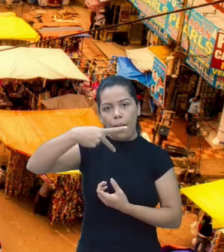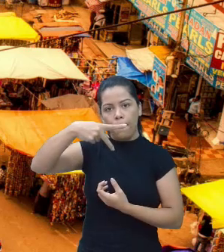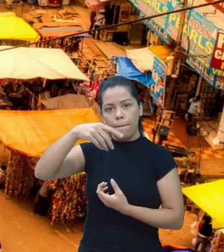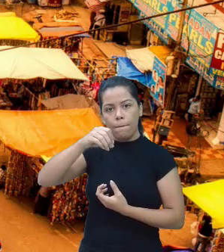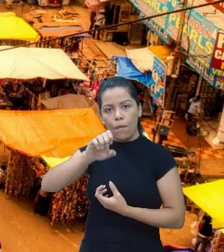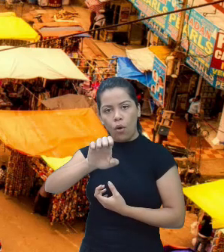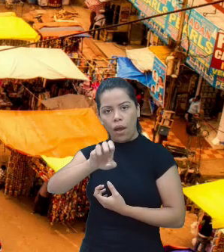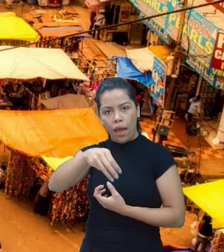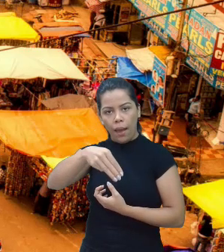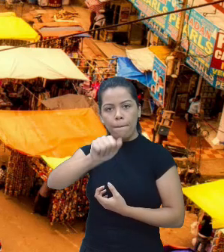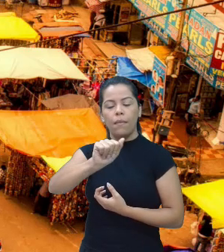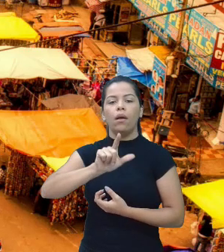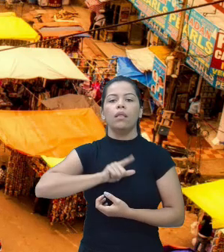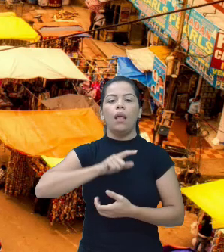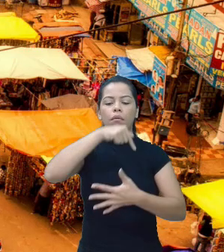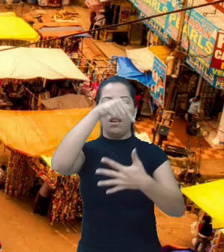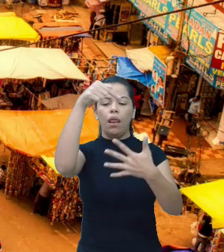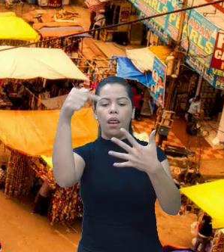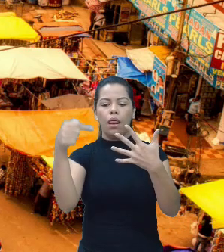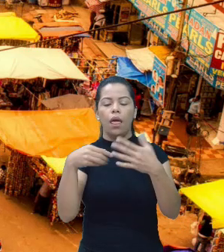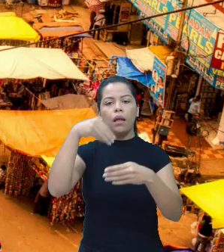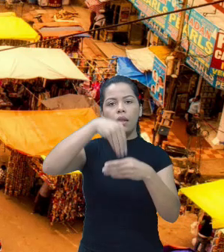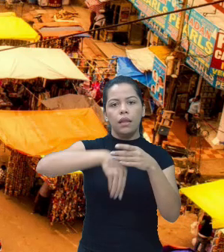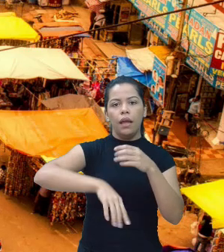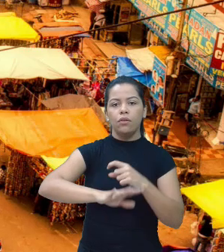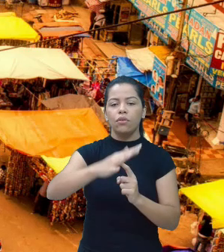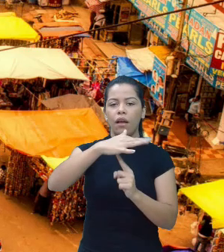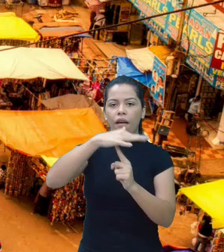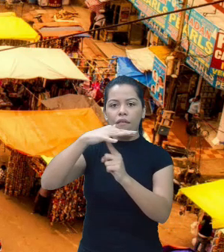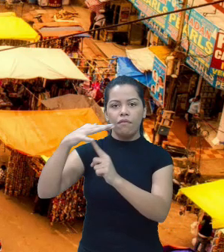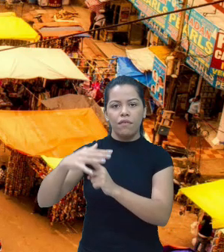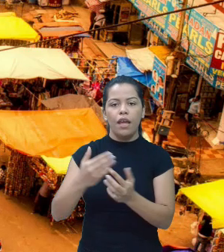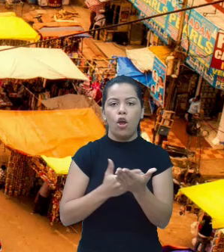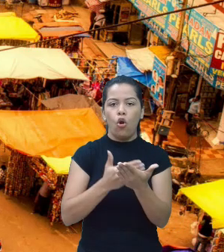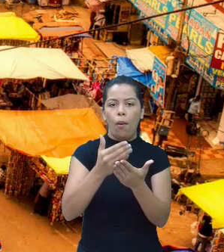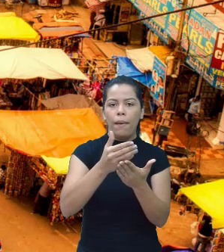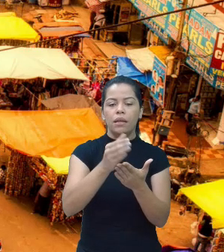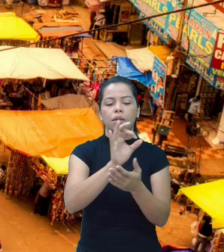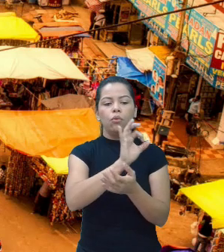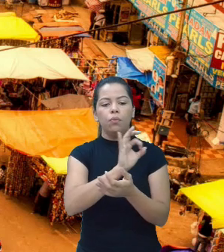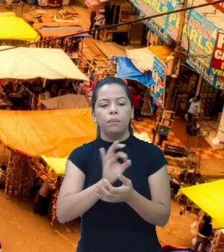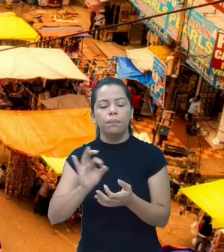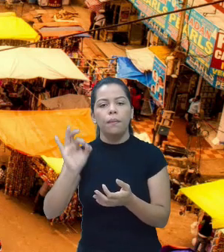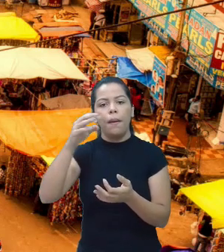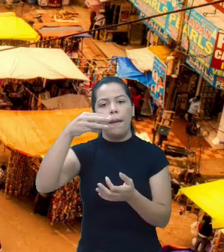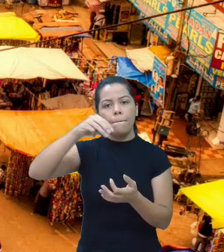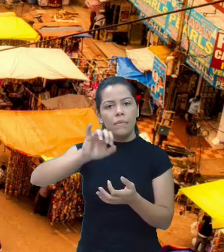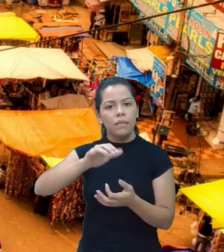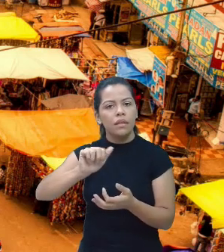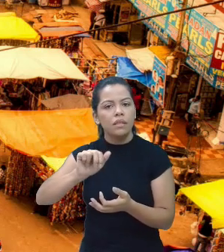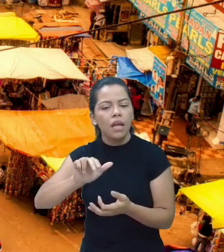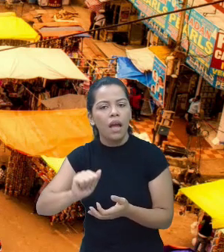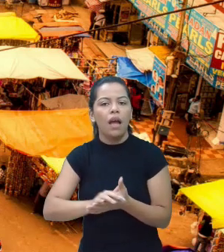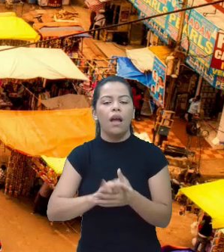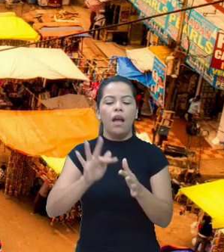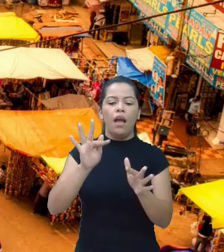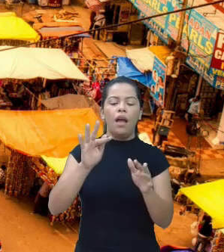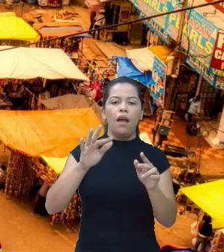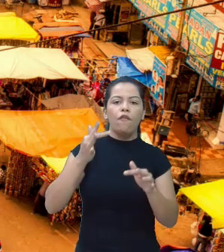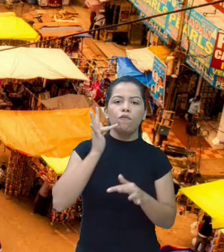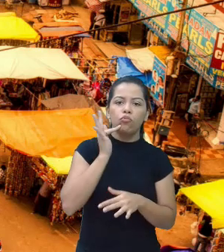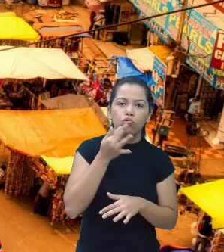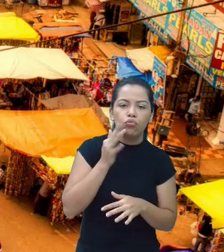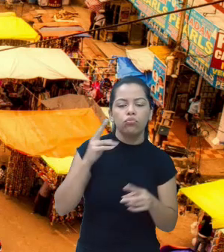dessa feira. Esses elementos começam por miçanga, fruta, verdura, milho, feijão,